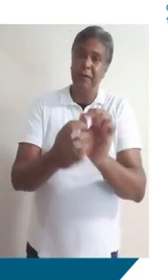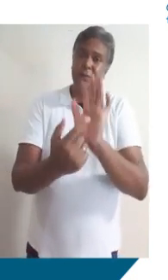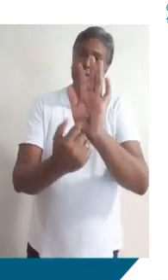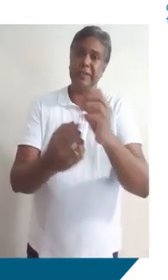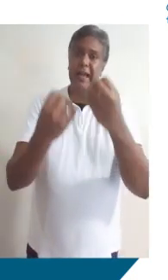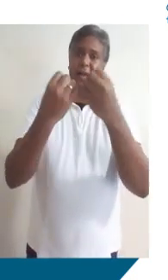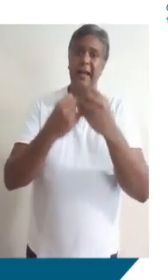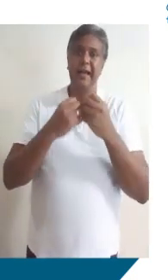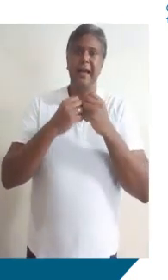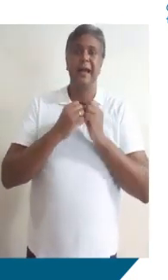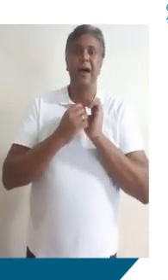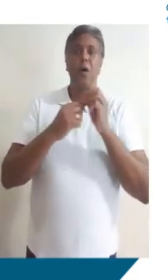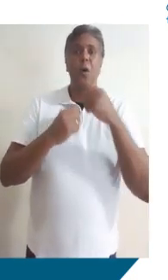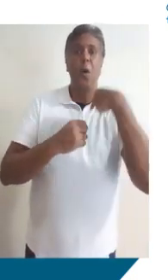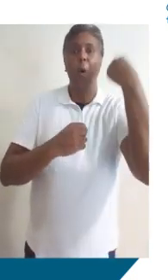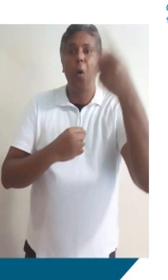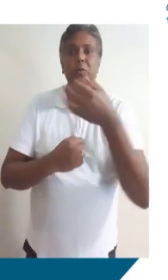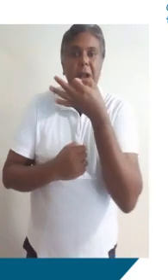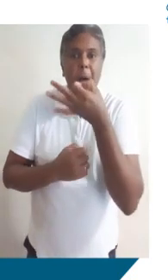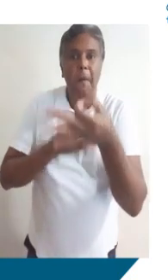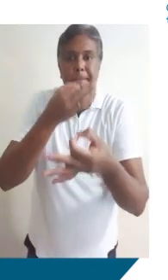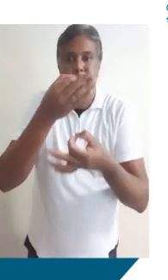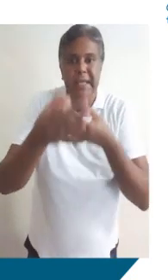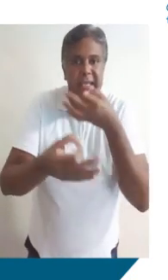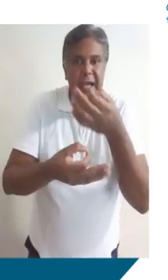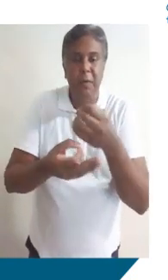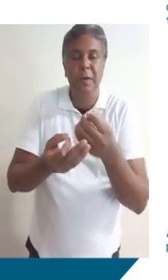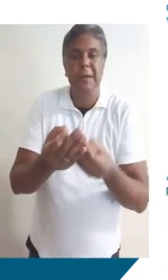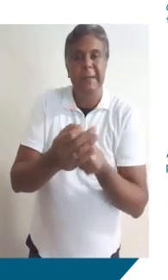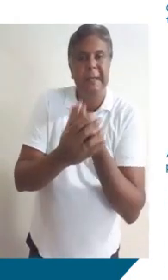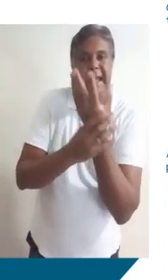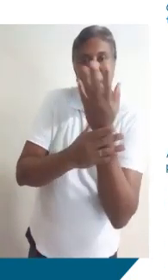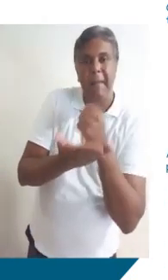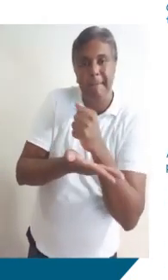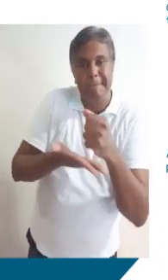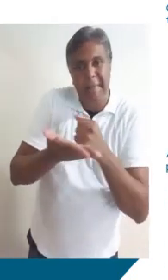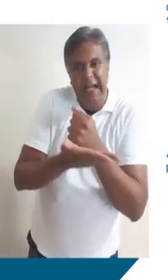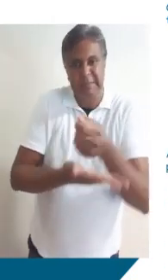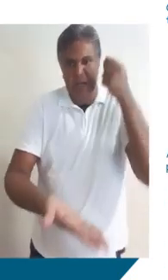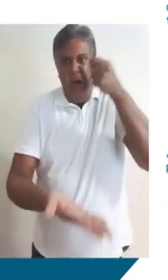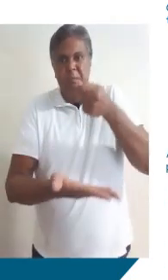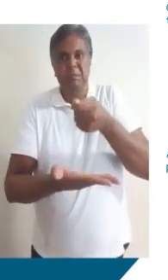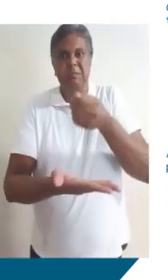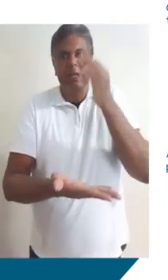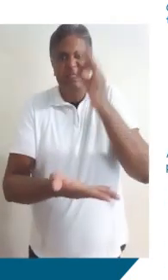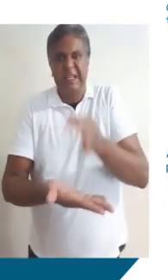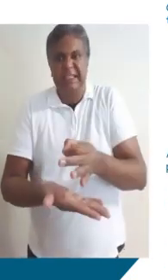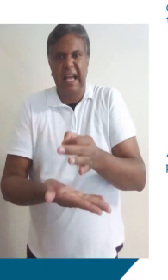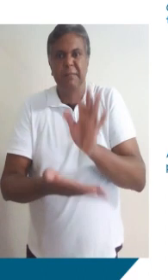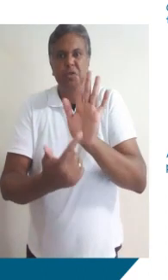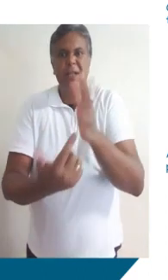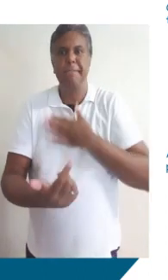Eu posso fazer uma fundamentação antes, criar uma base, para depois afirmar essa opinião. Exemplo: adoro o silêncio de uma sala